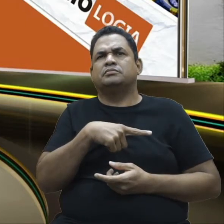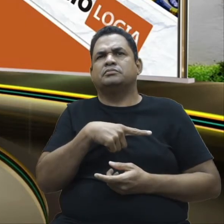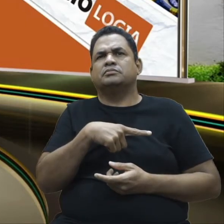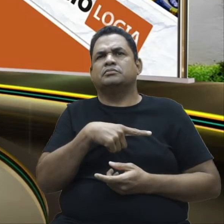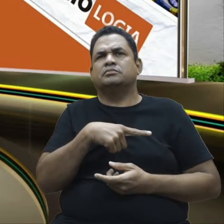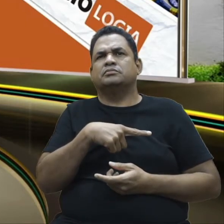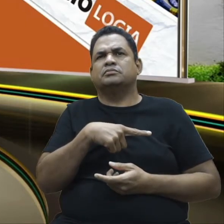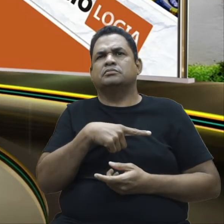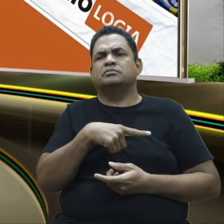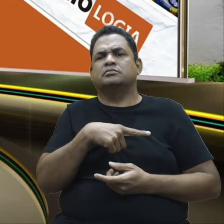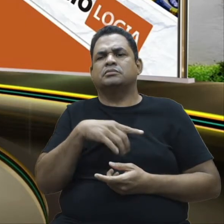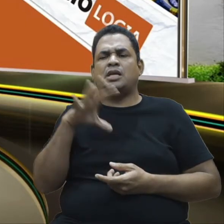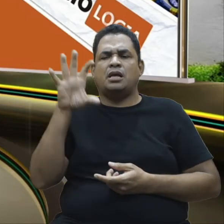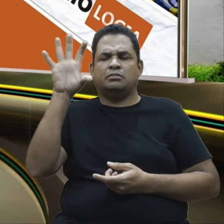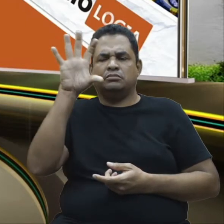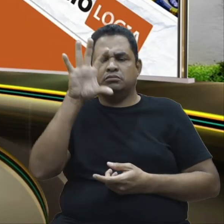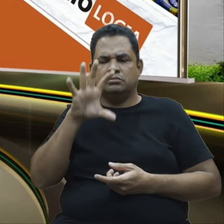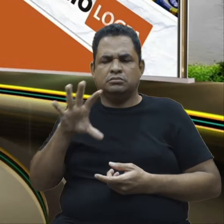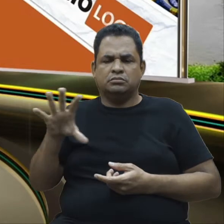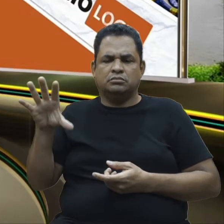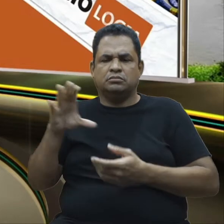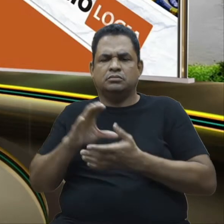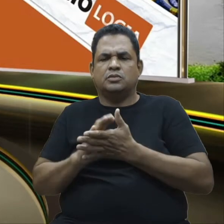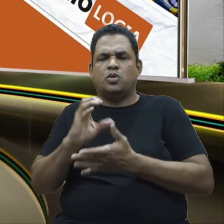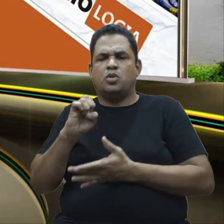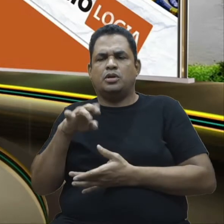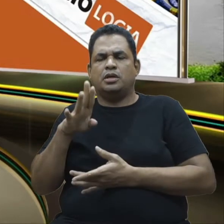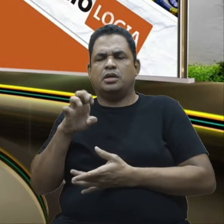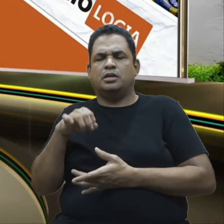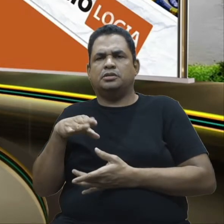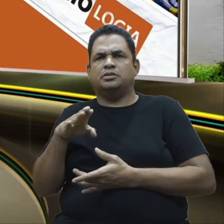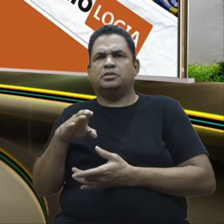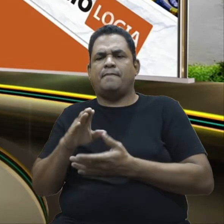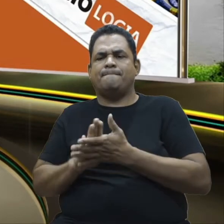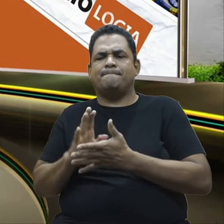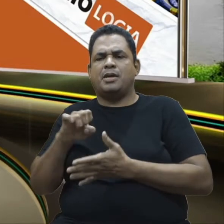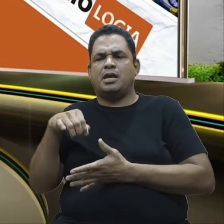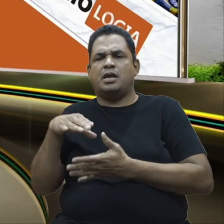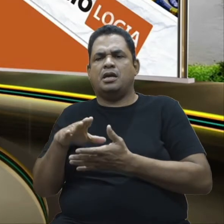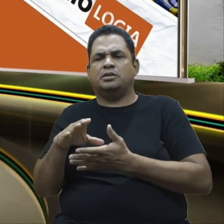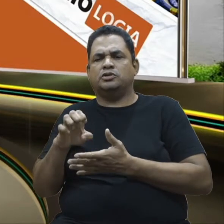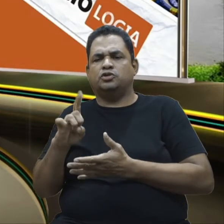naquela região mais do Oriente Médio, domínio árabe,